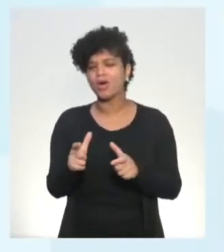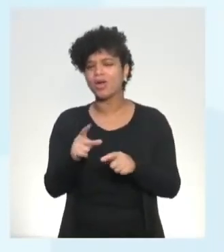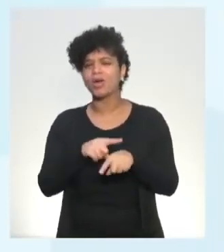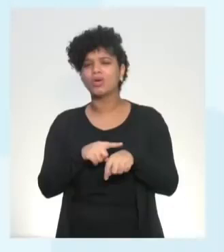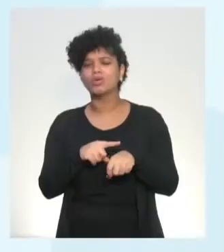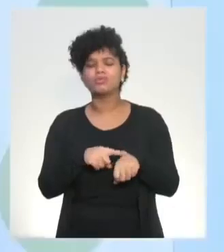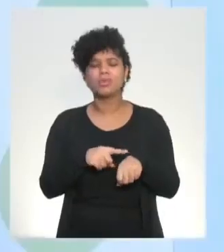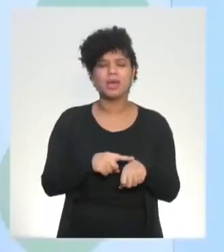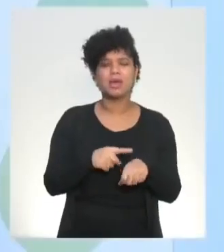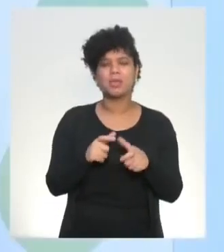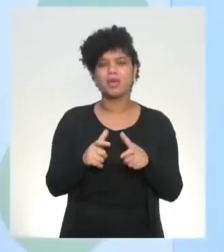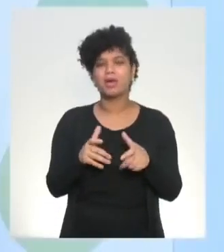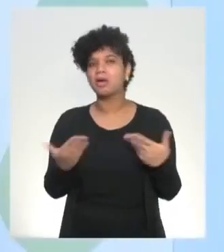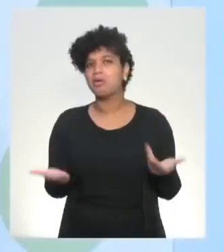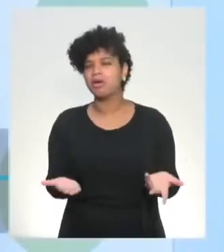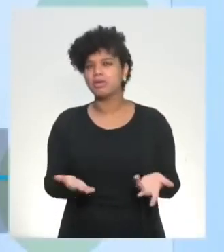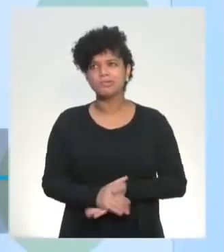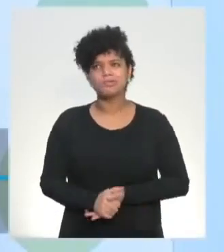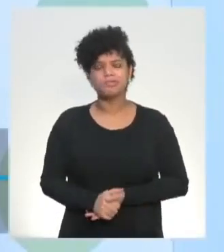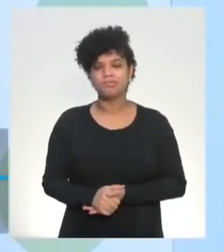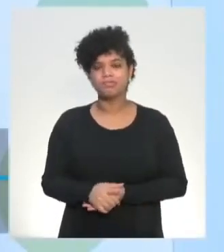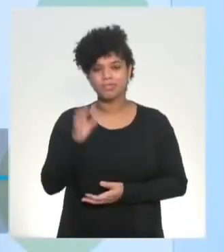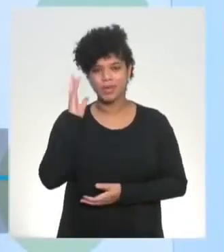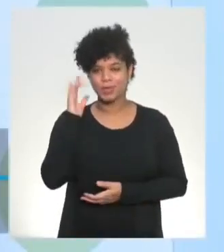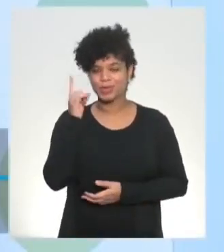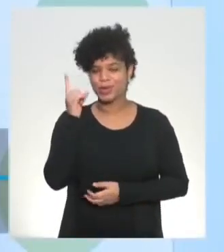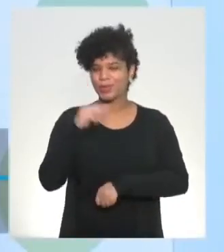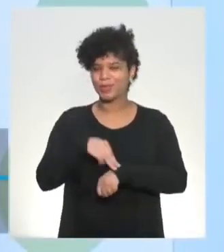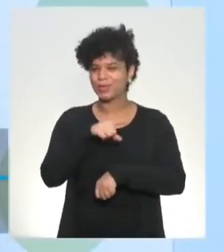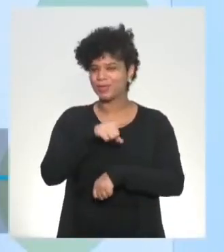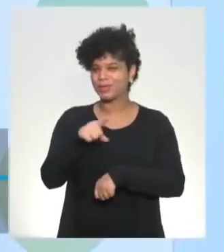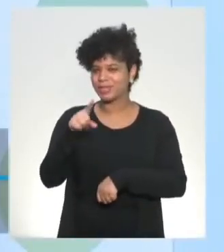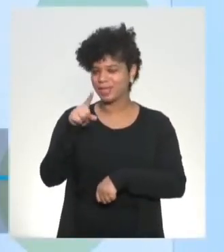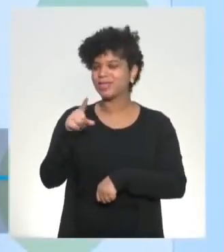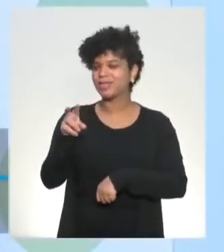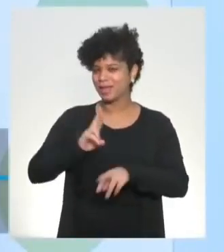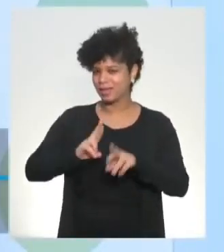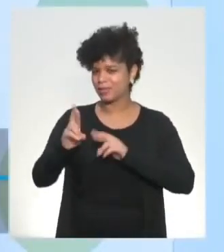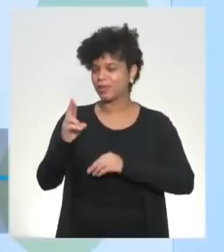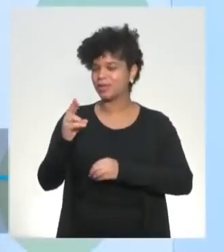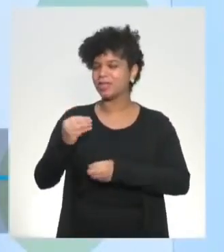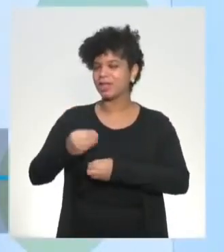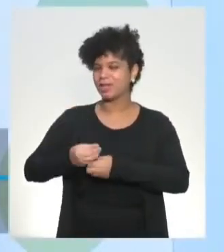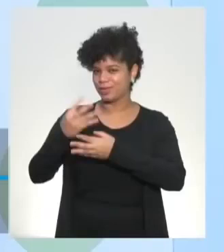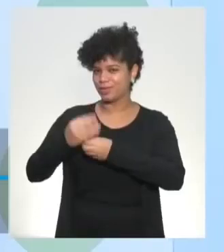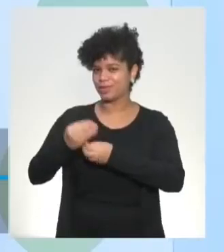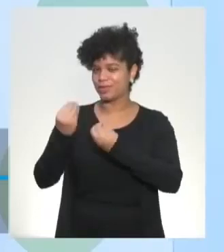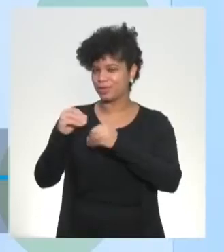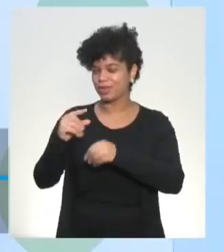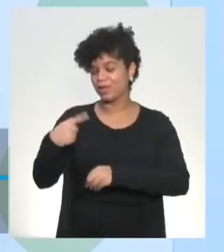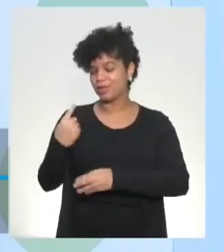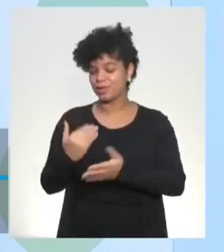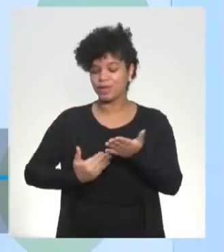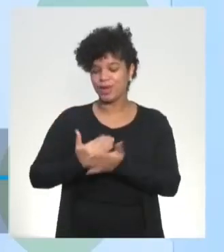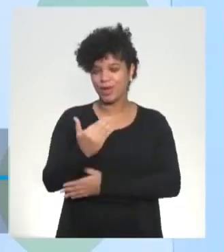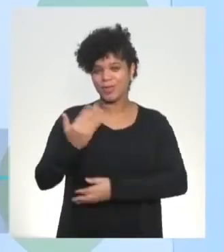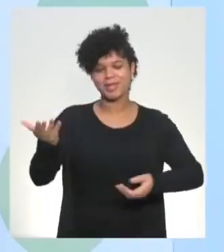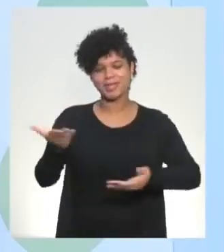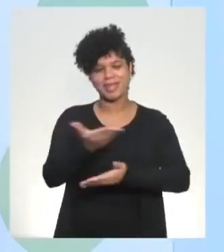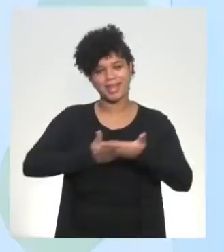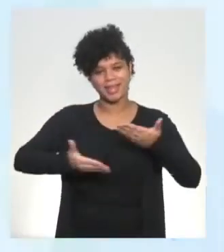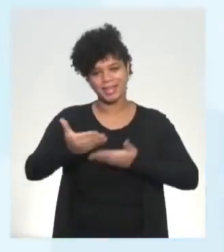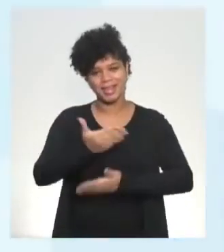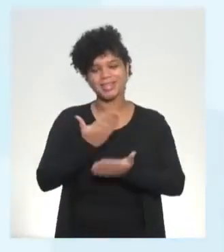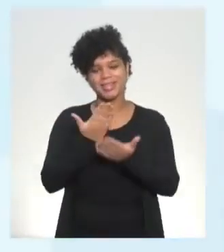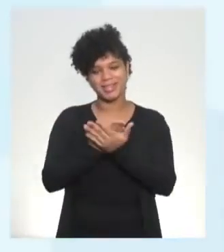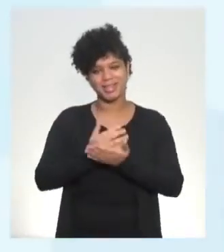situações que a gente pode usar a carta para nos comunicarmos? Vou dar 1 minuto para vocês, e aí vocês mandam para a gente começar a interação na nossa aula.